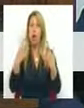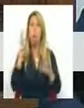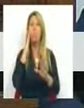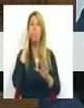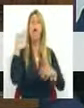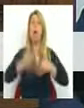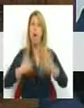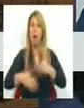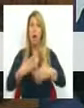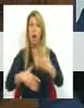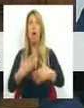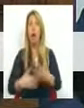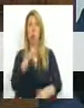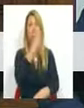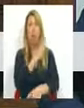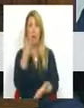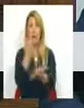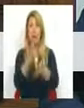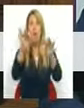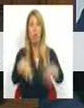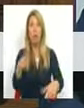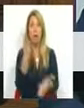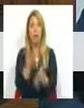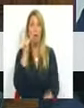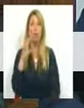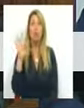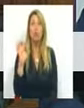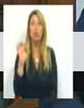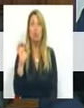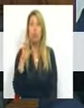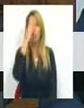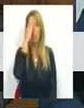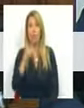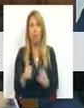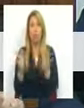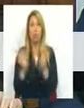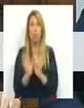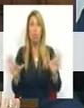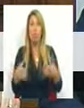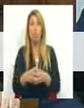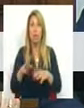lançado e foi executado e foi levado até ao fim, até o dia 18. Com o esforço todo do Conselho de Administração,